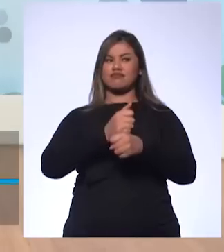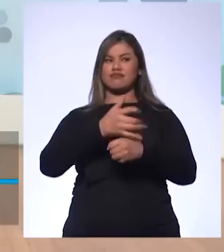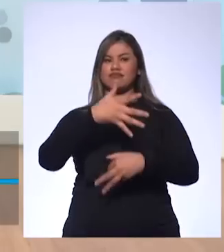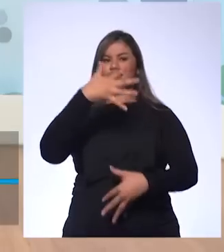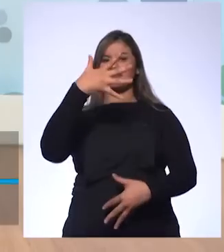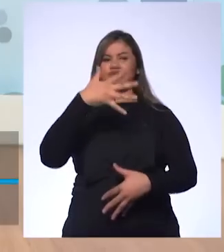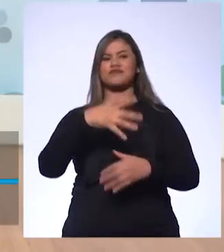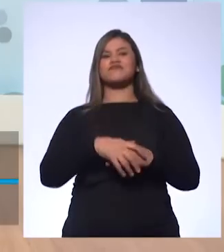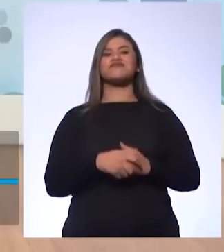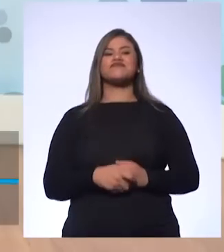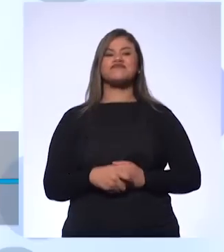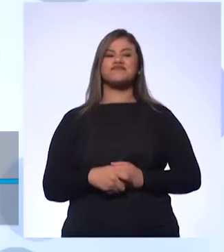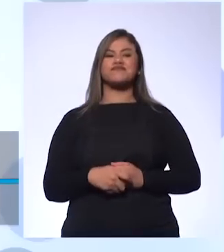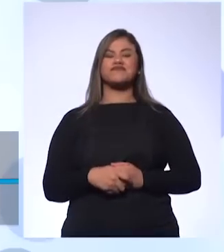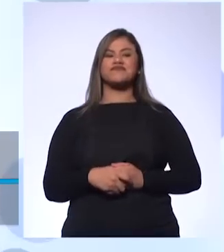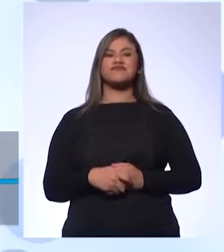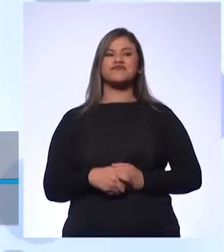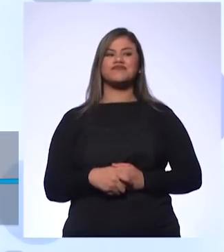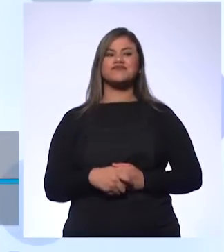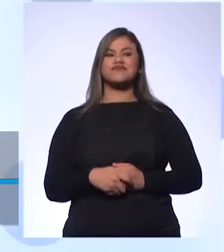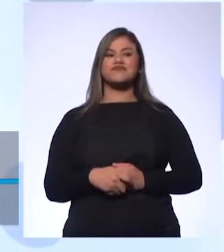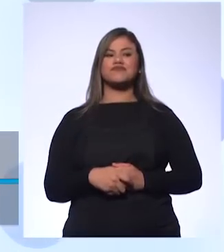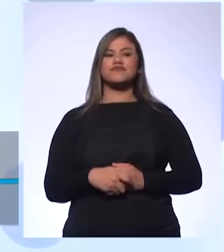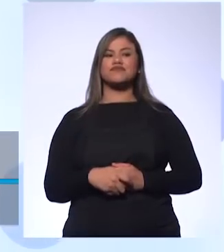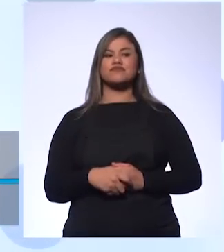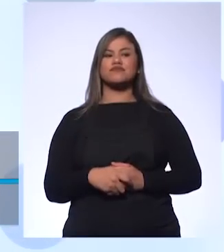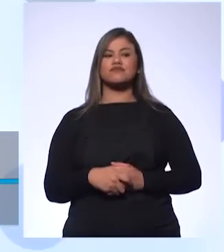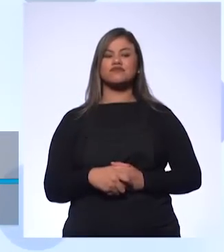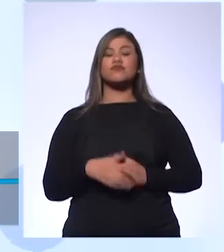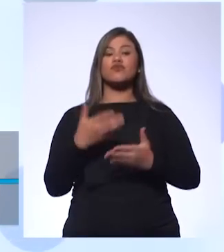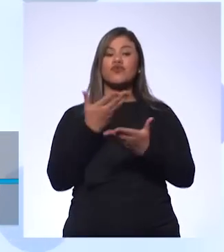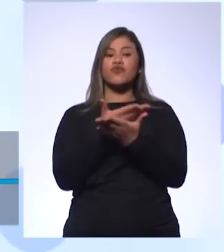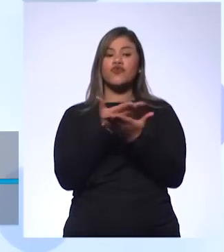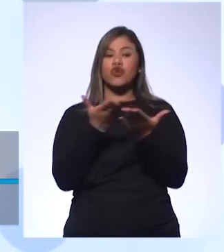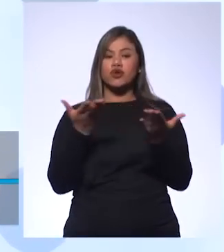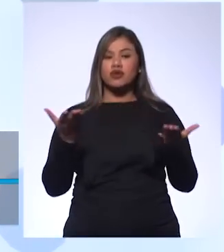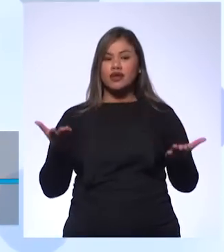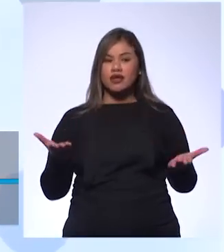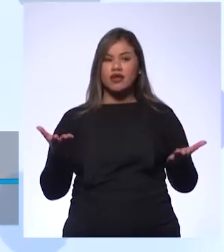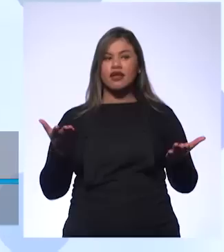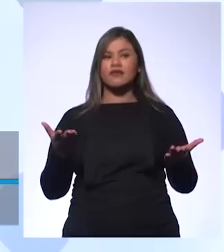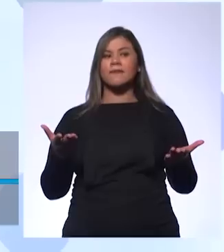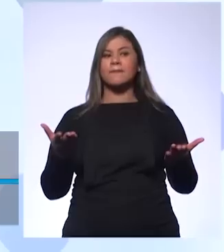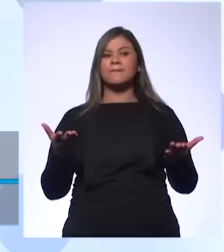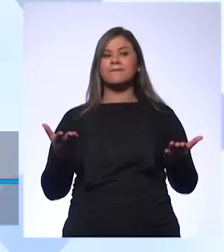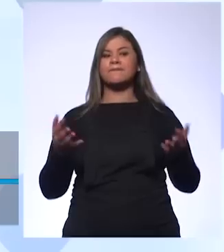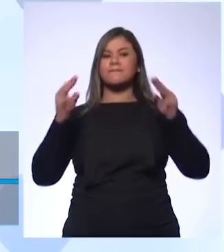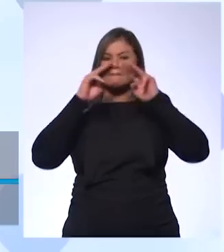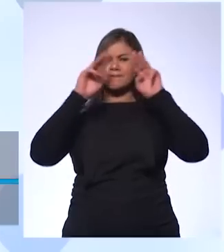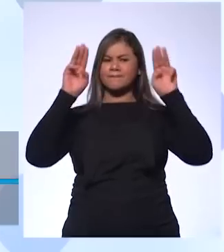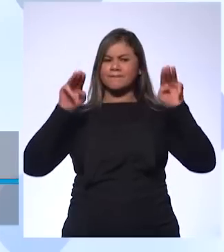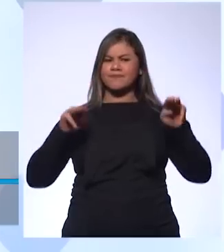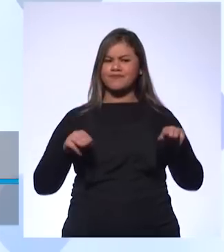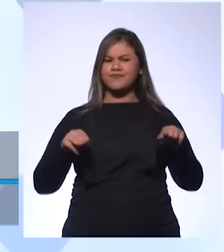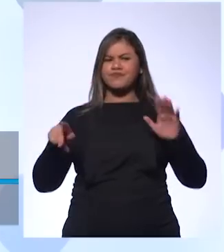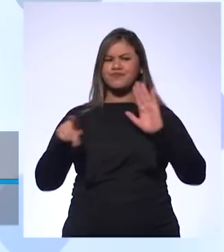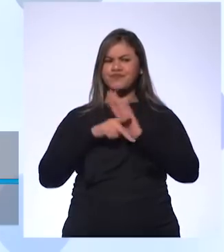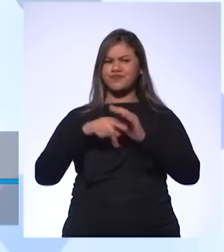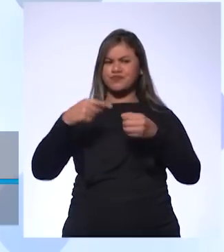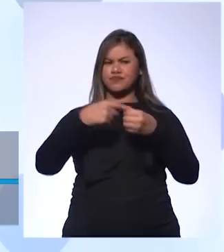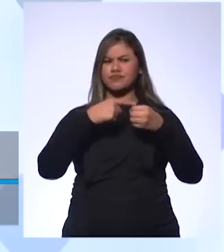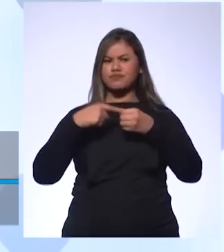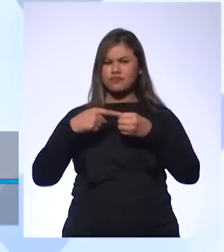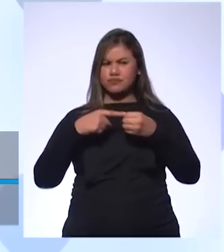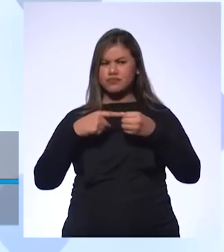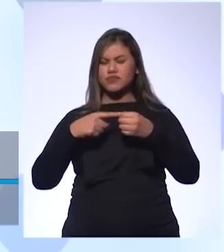Tcharam! Amores, vocês frequentam o museu da sua cidade? A praça